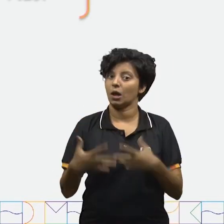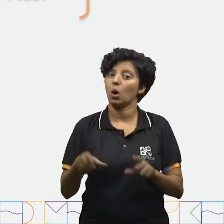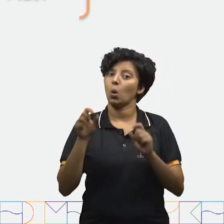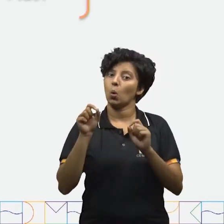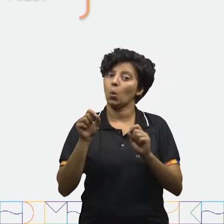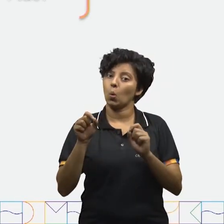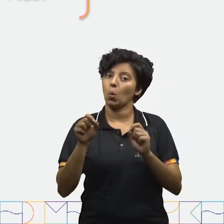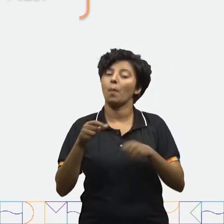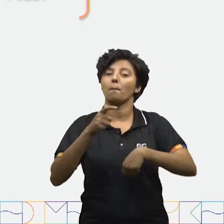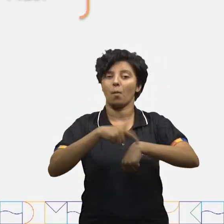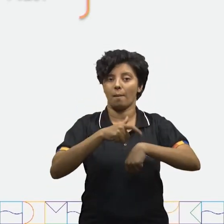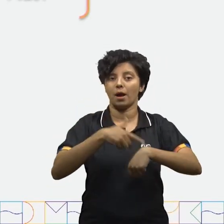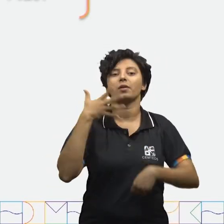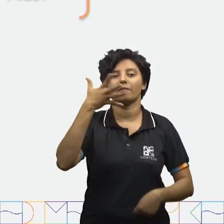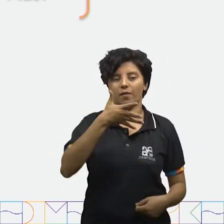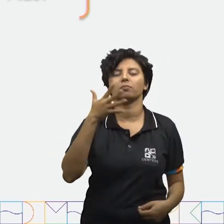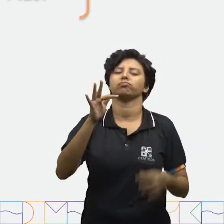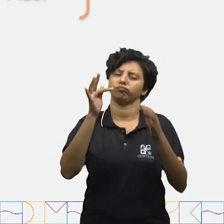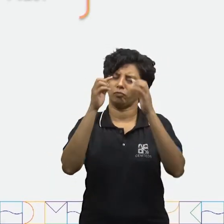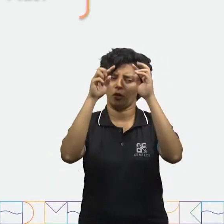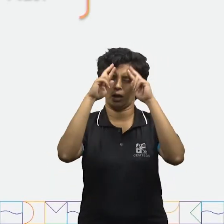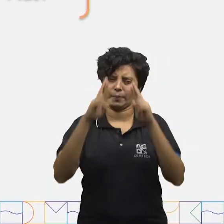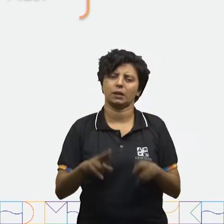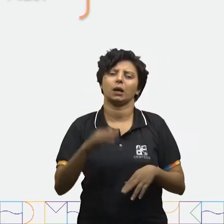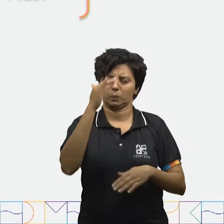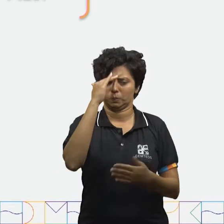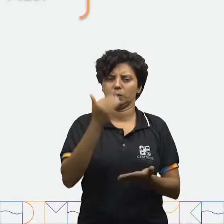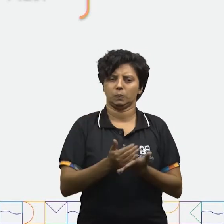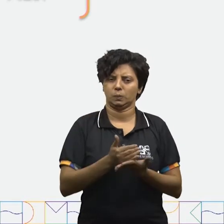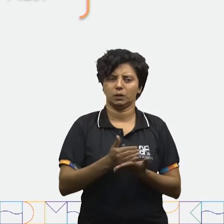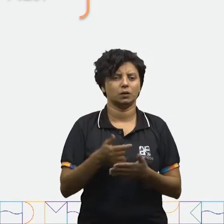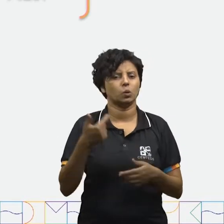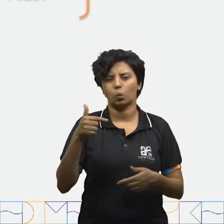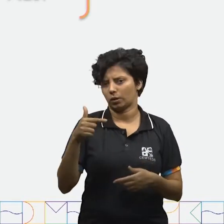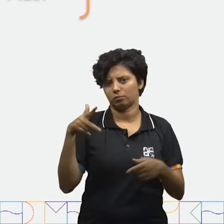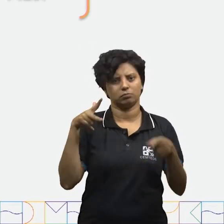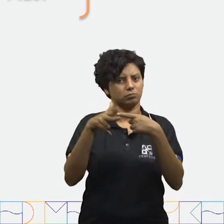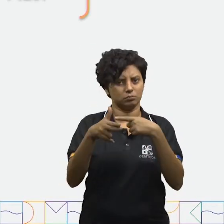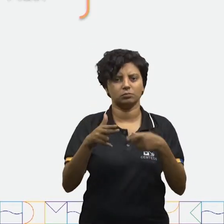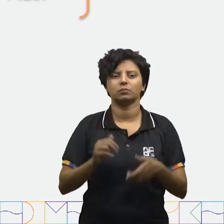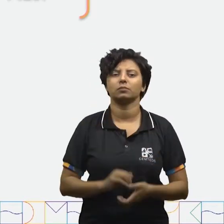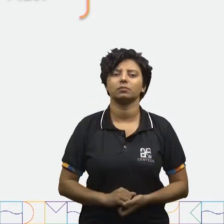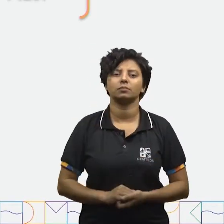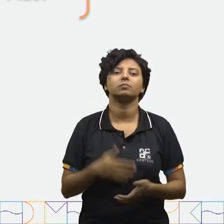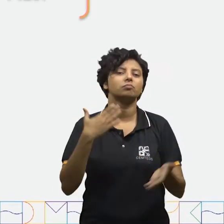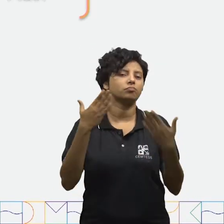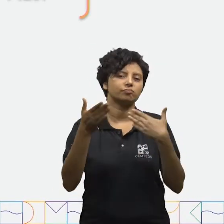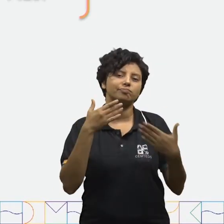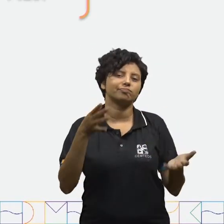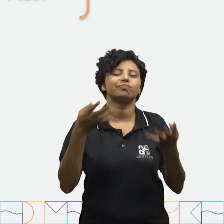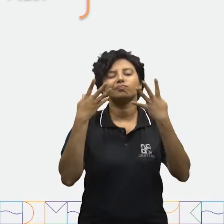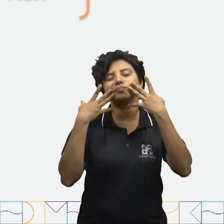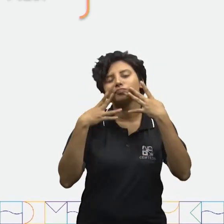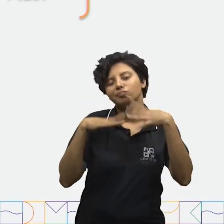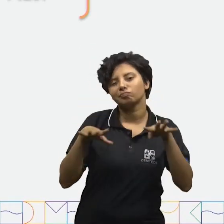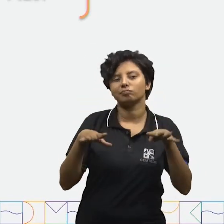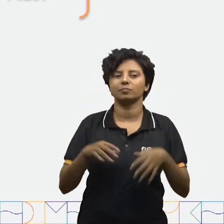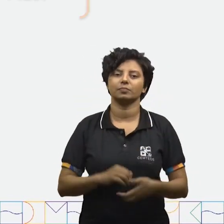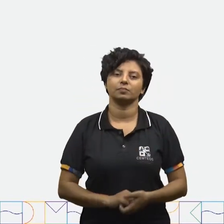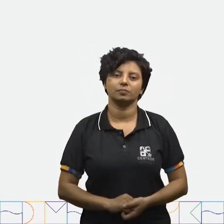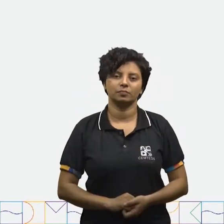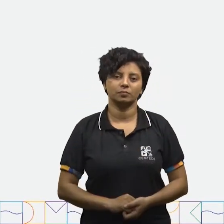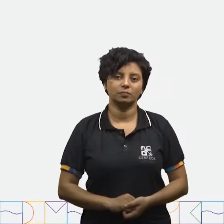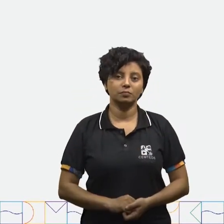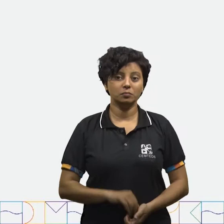os turnos de fala foram respeitados, ou seja, não houve interrupções. A conversa ocorreu